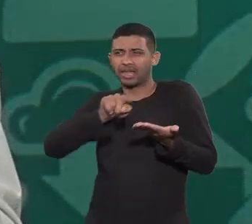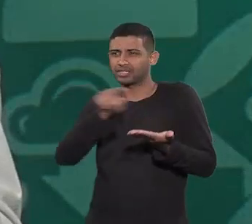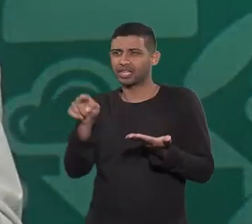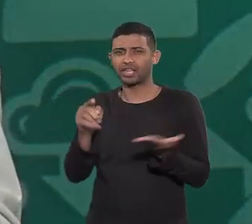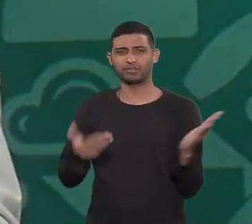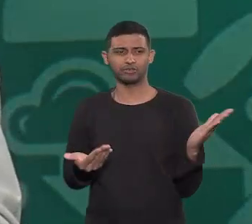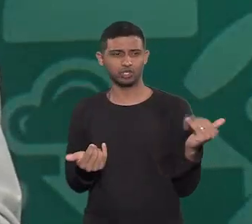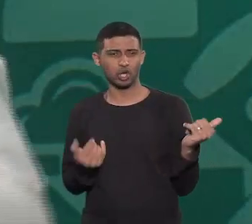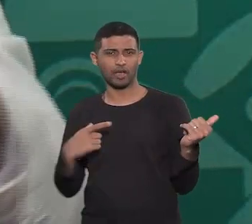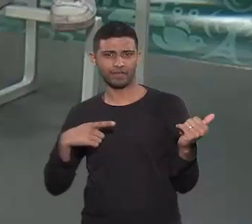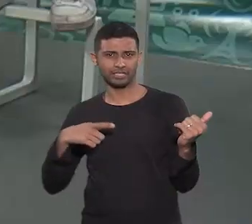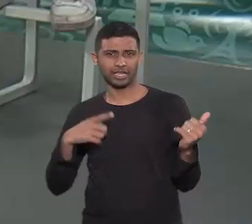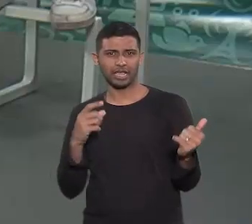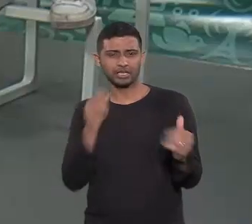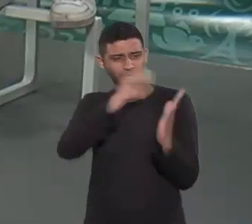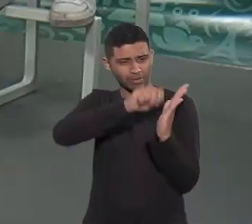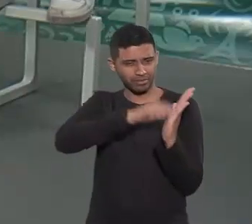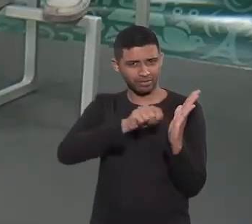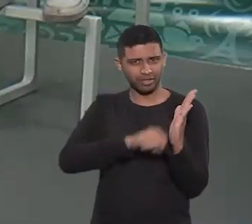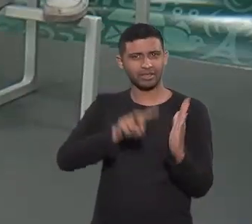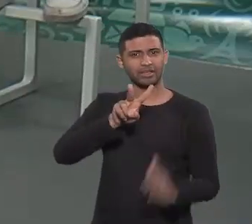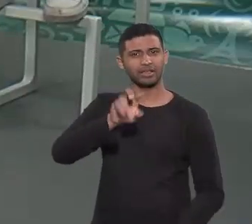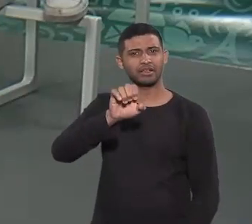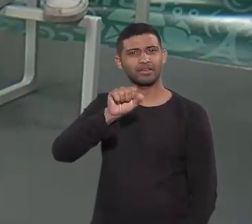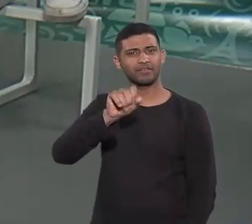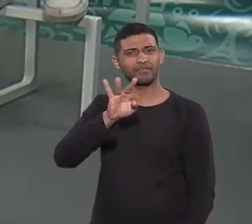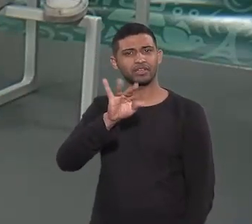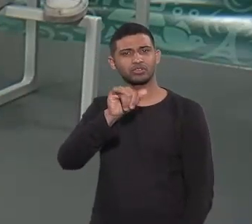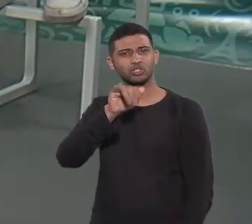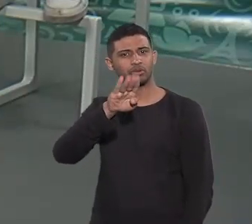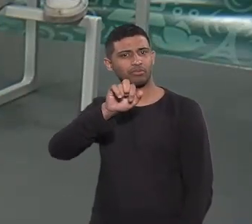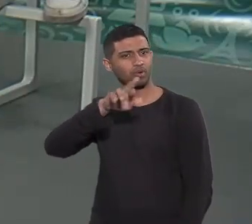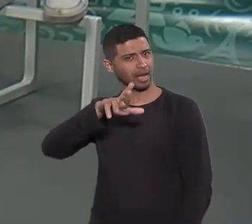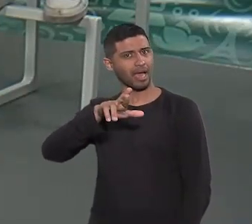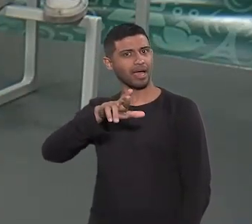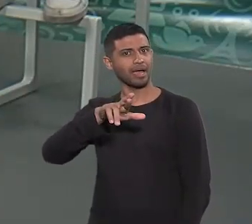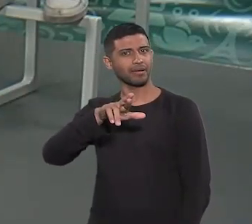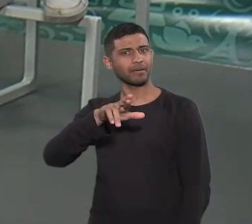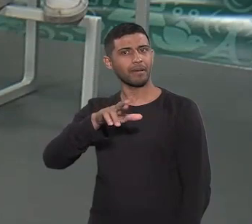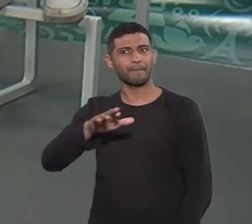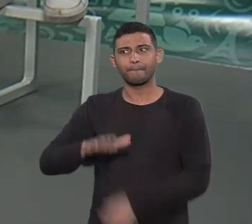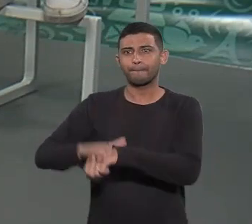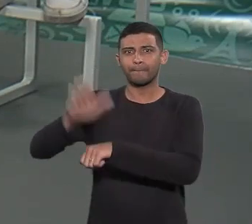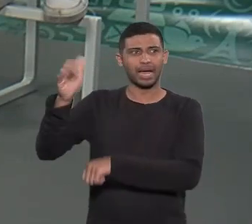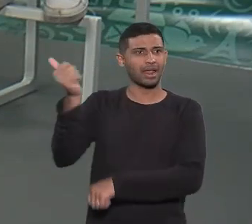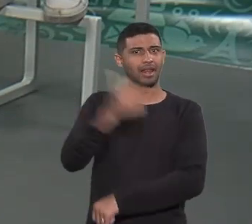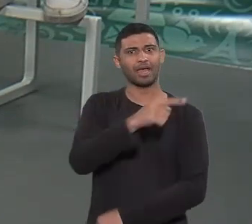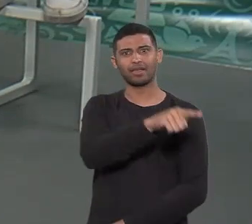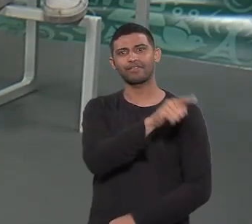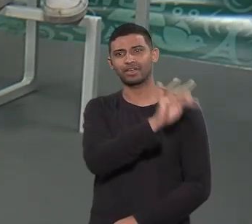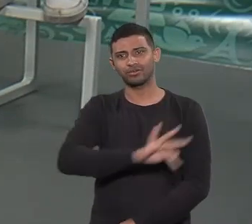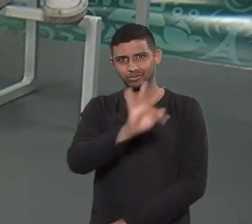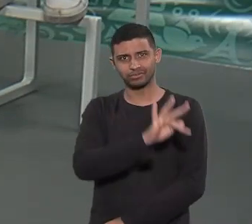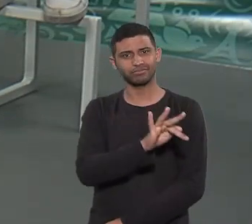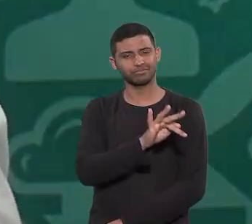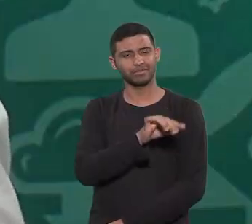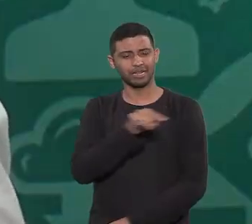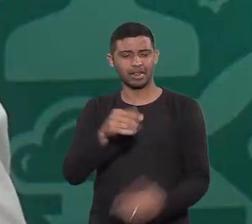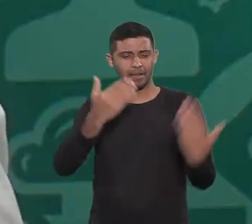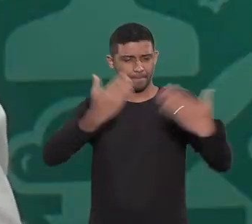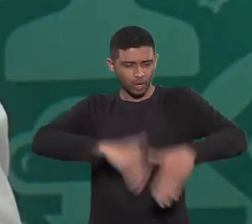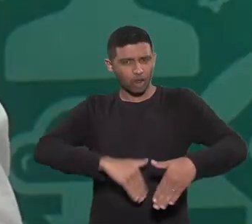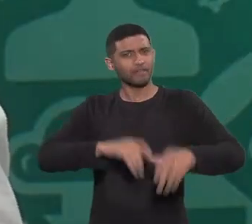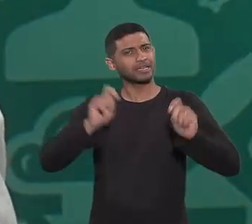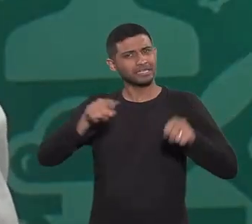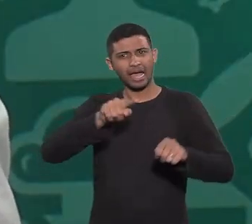jovens inscritos no vestibular do que acesso a vagas na universidade, você entende que aquela prova é construída para ser uma prova para quem